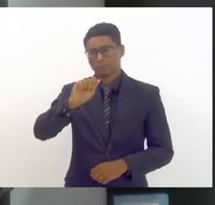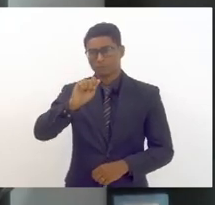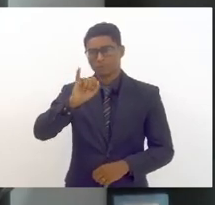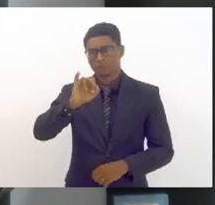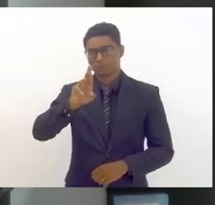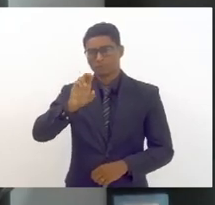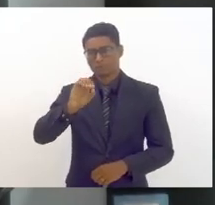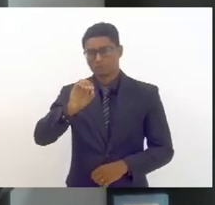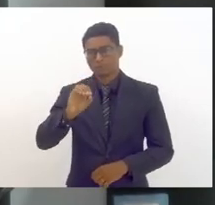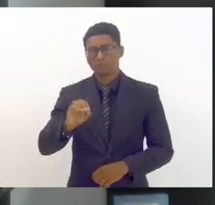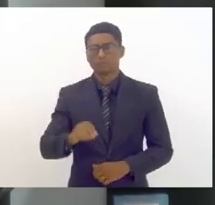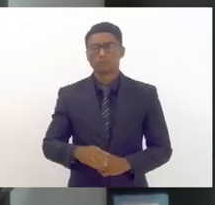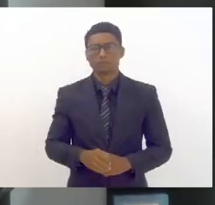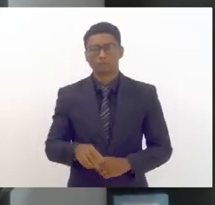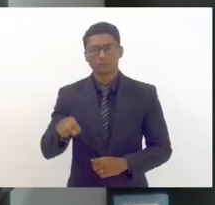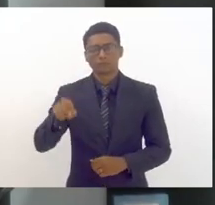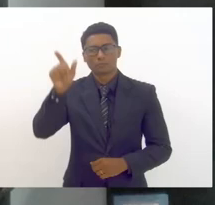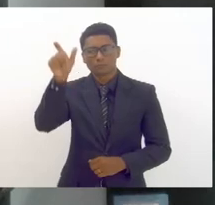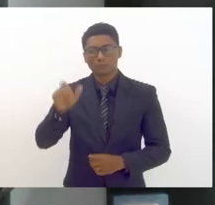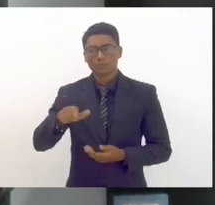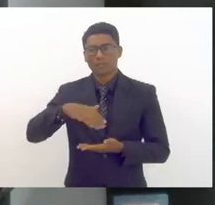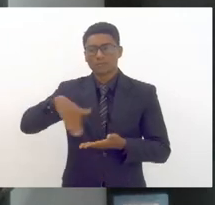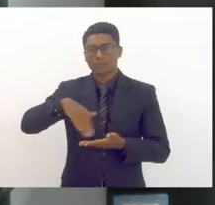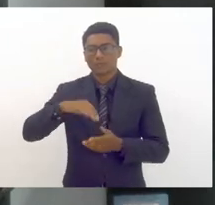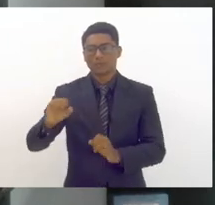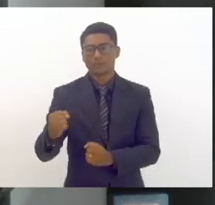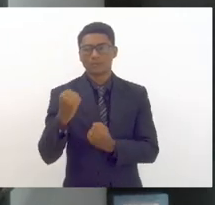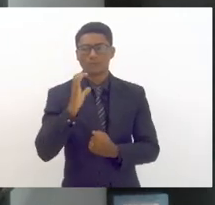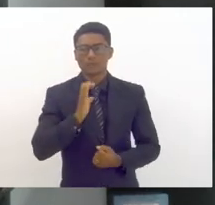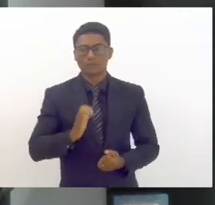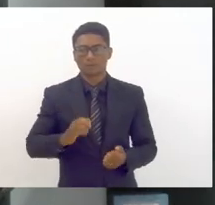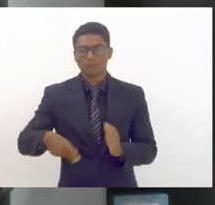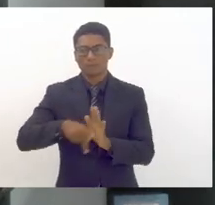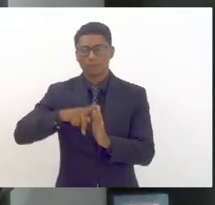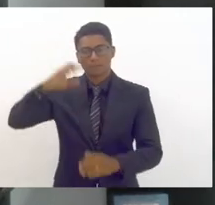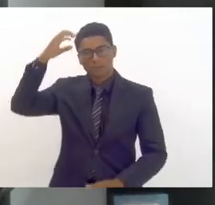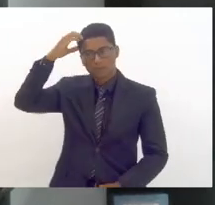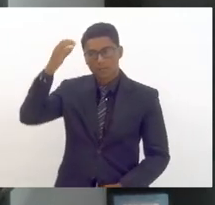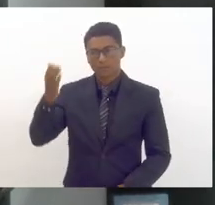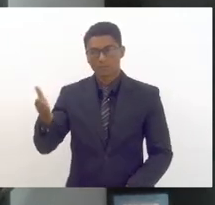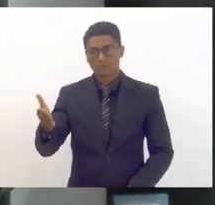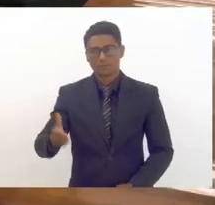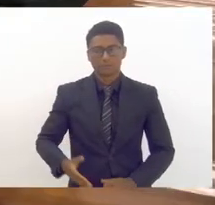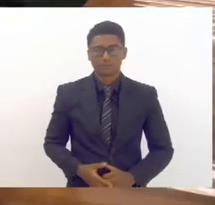Jairo, que é o secretário de Defesa Civil de Angra dos Reis, com a palavra.